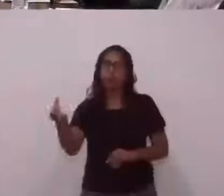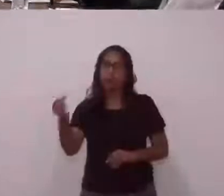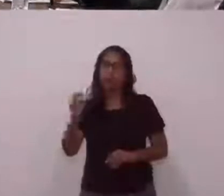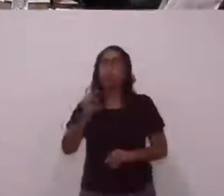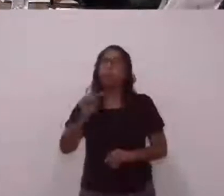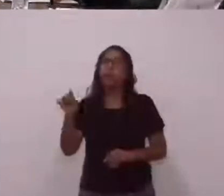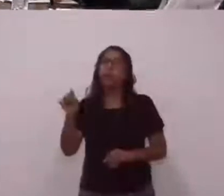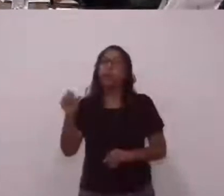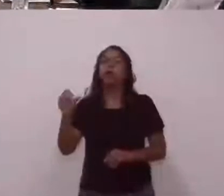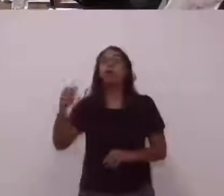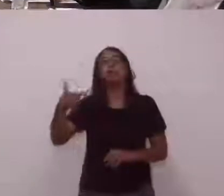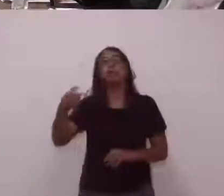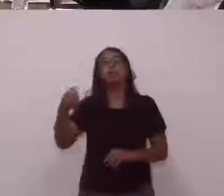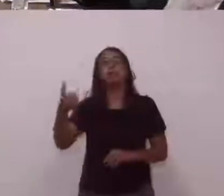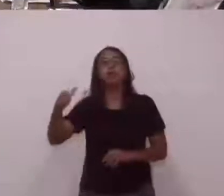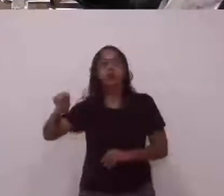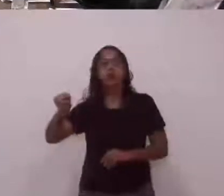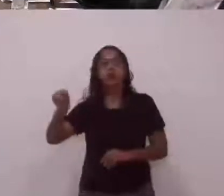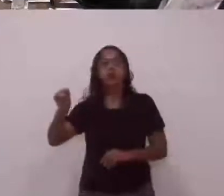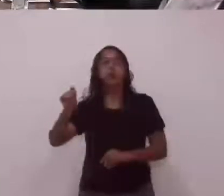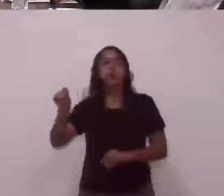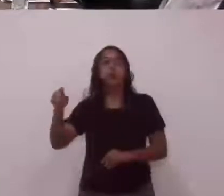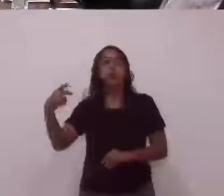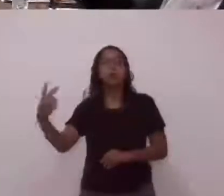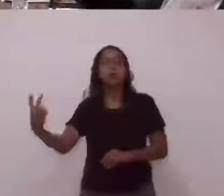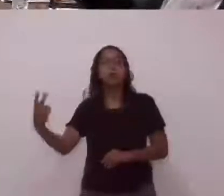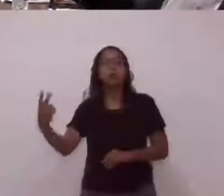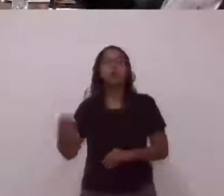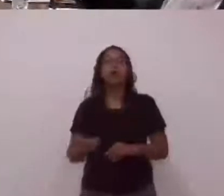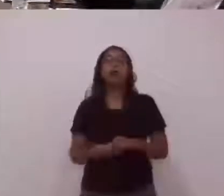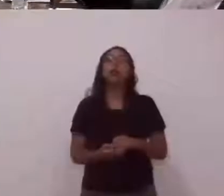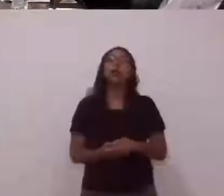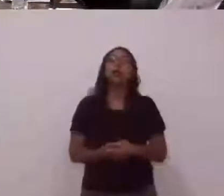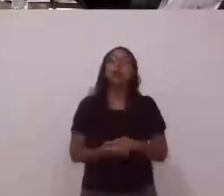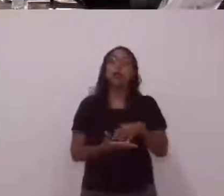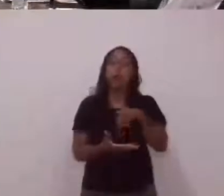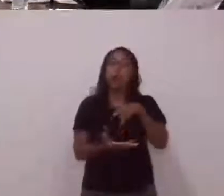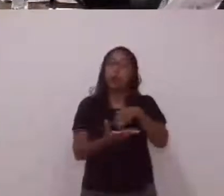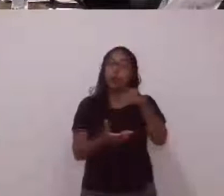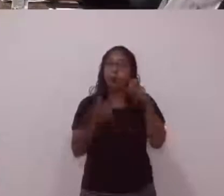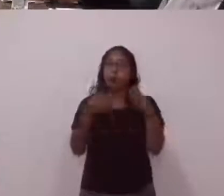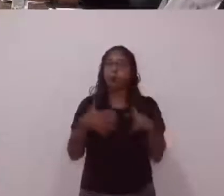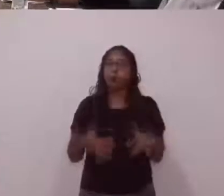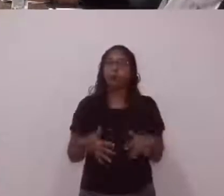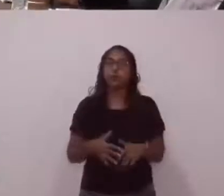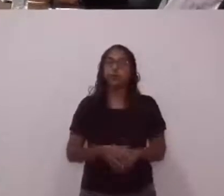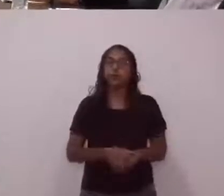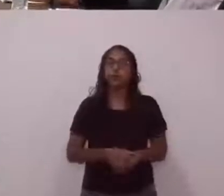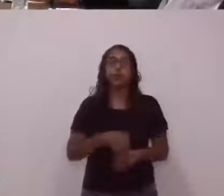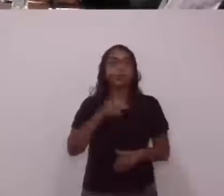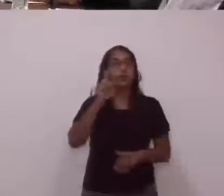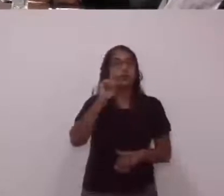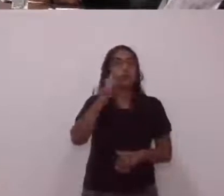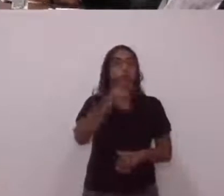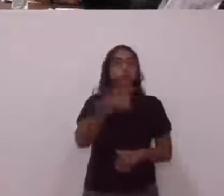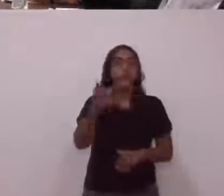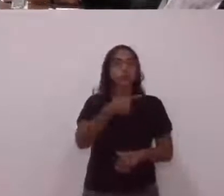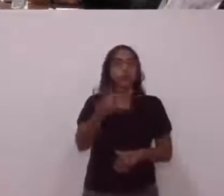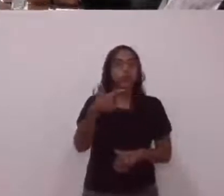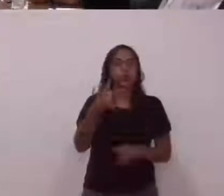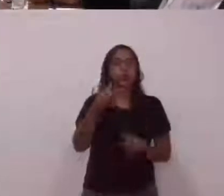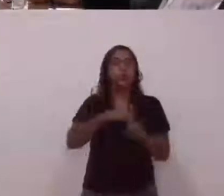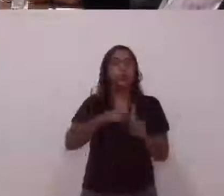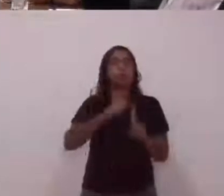barra 2018, traço 2, cópia, instrui a inicial. Apura-se que, em 22 de setembro de 2016,